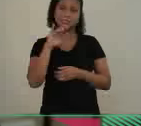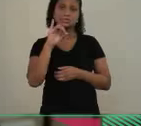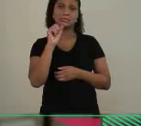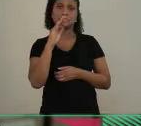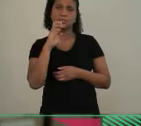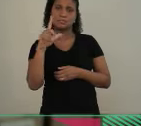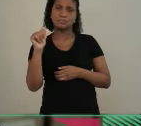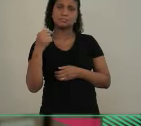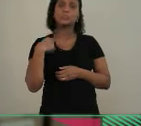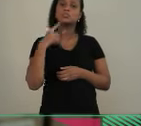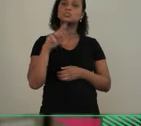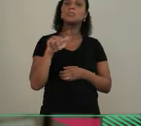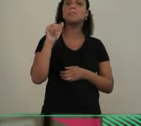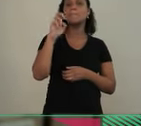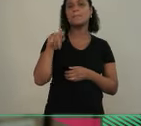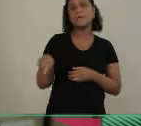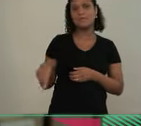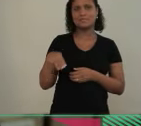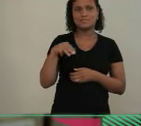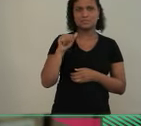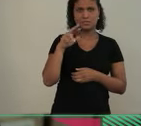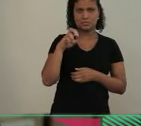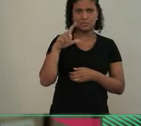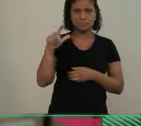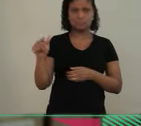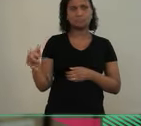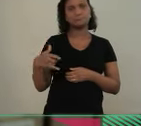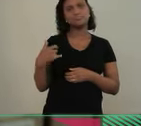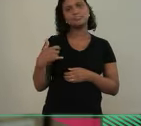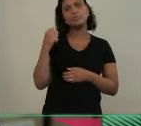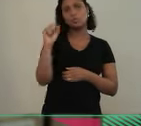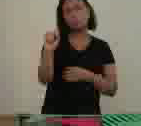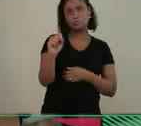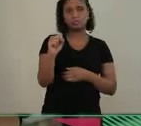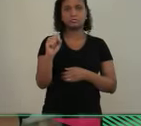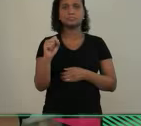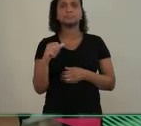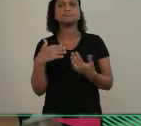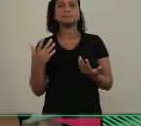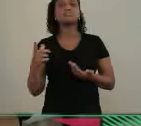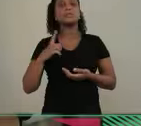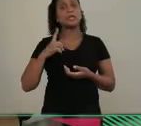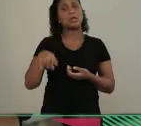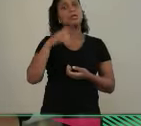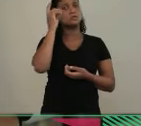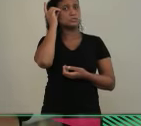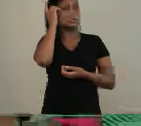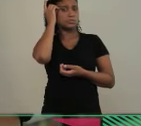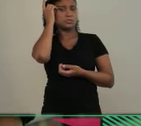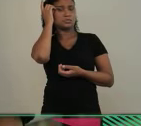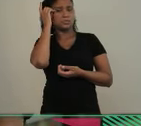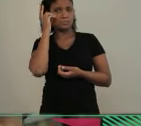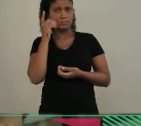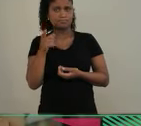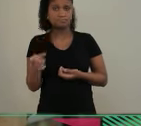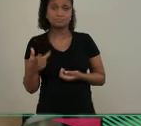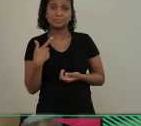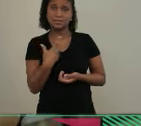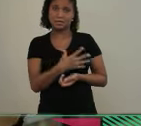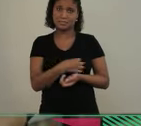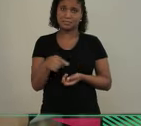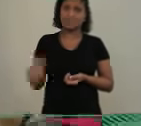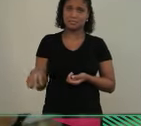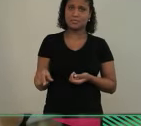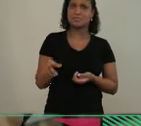sou mãe da Manuela, de 8 anos de idade, que tem síndrome de Down. Manuzinha foi uma criança muito